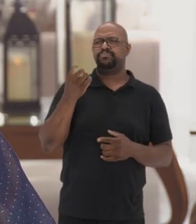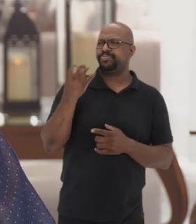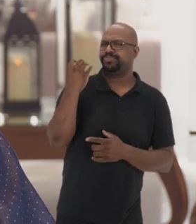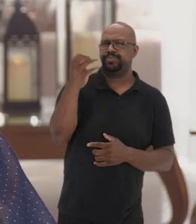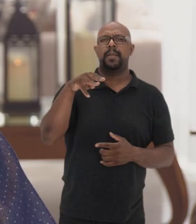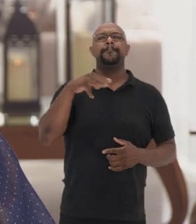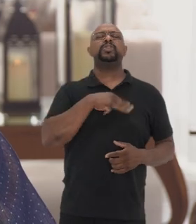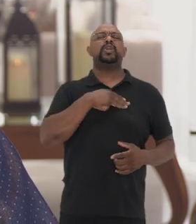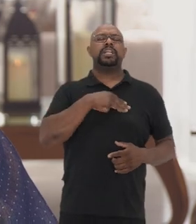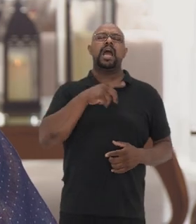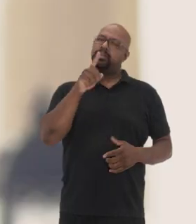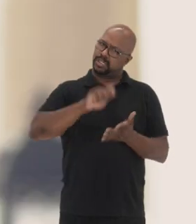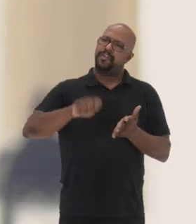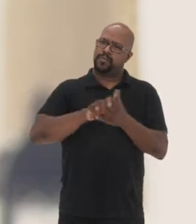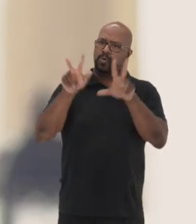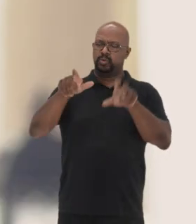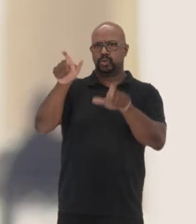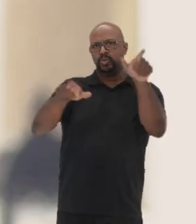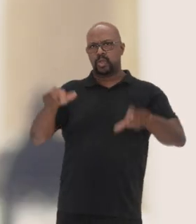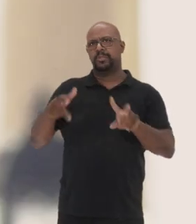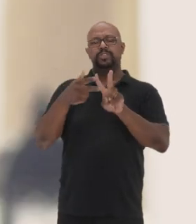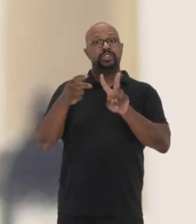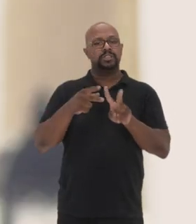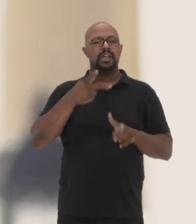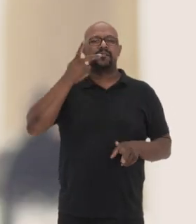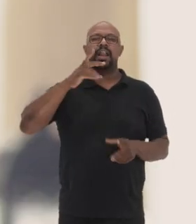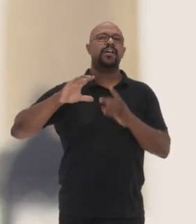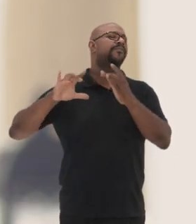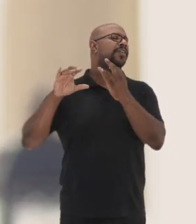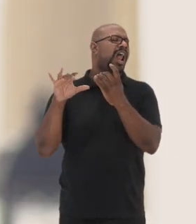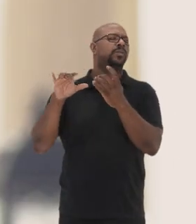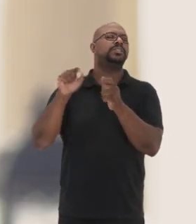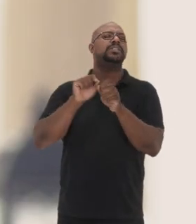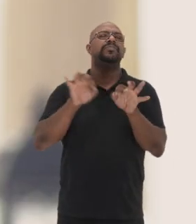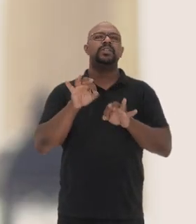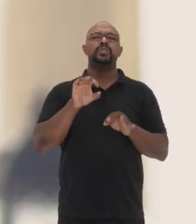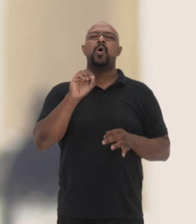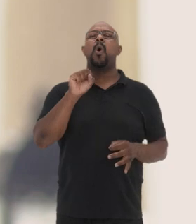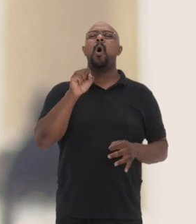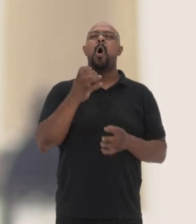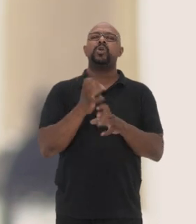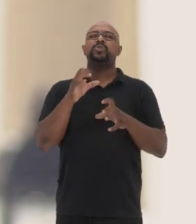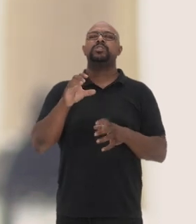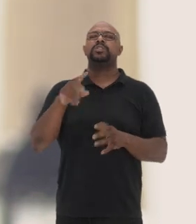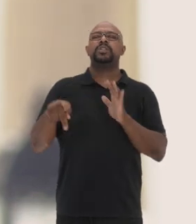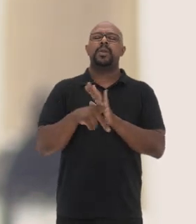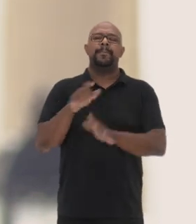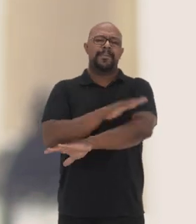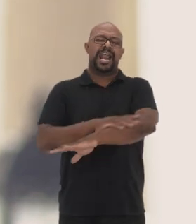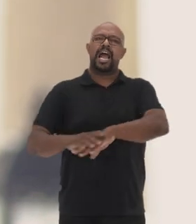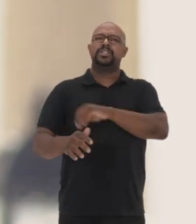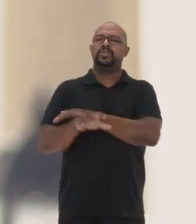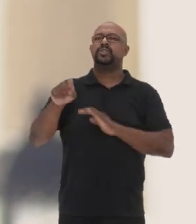sobre os instrumentos indígenas ele cita as cagueiras flautas feitas dos Ossos das coxas e dos braços